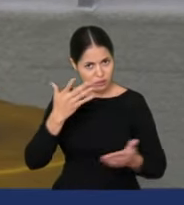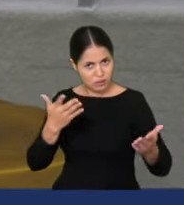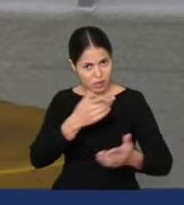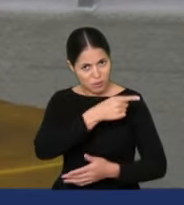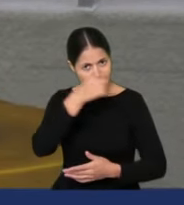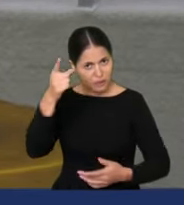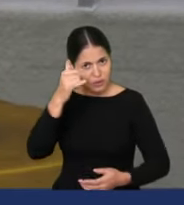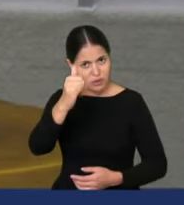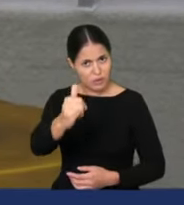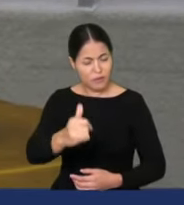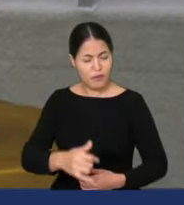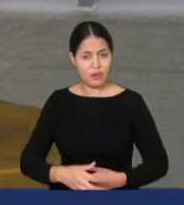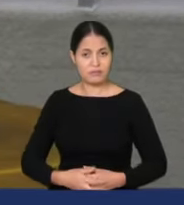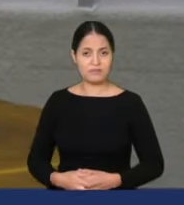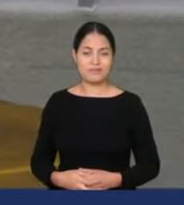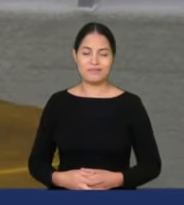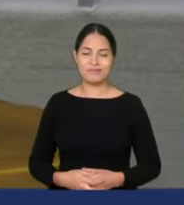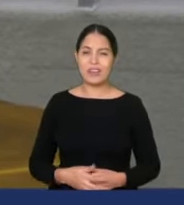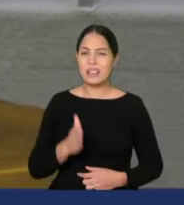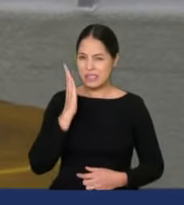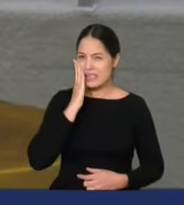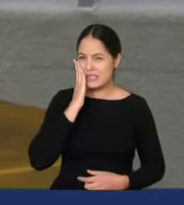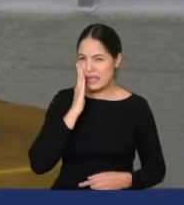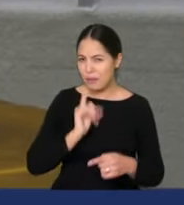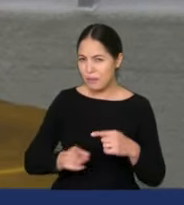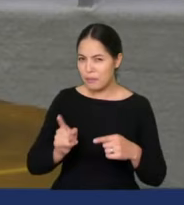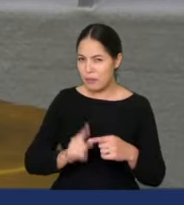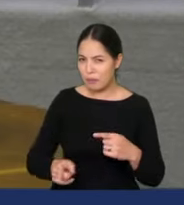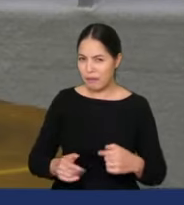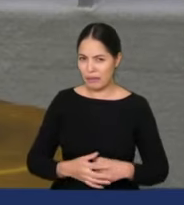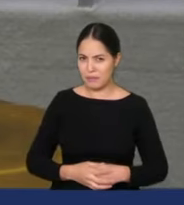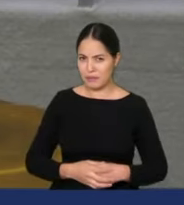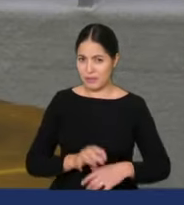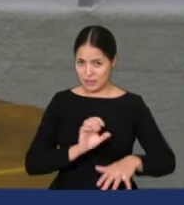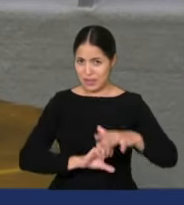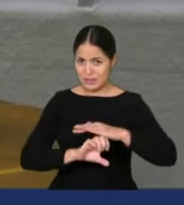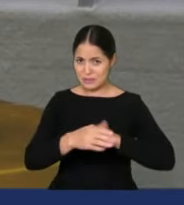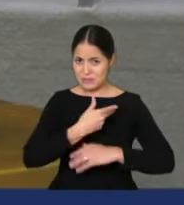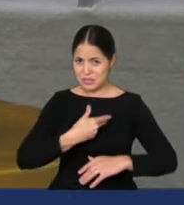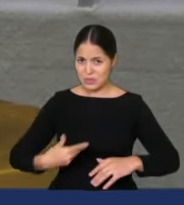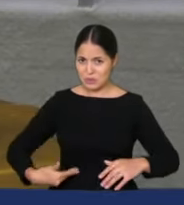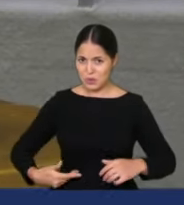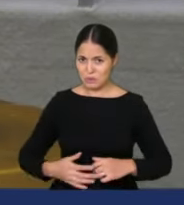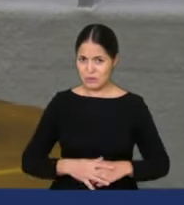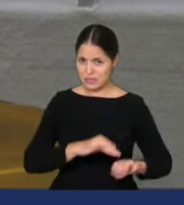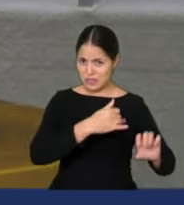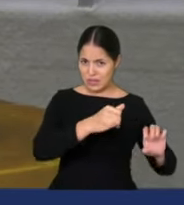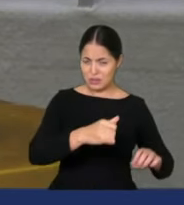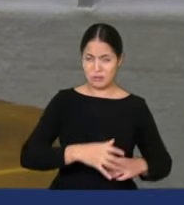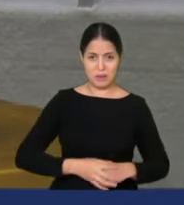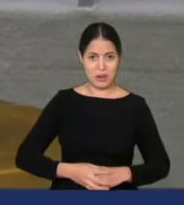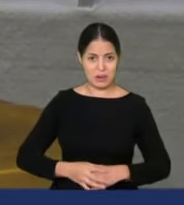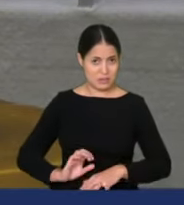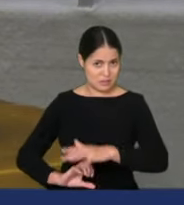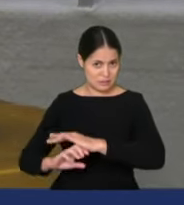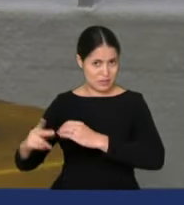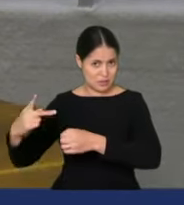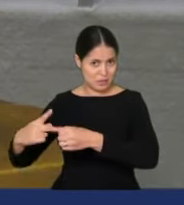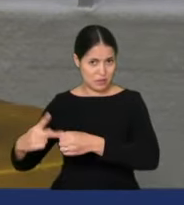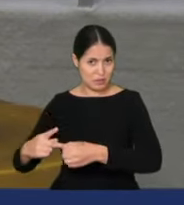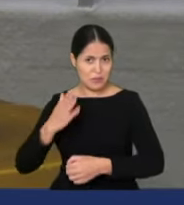maior problema que a Petrobras e as nossas estatais atravessam nesse momento é